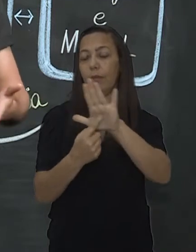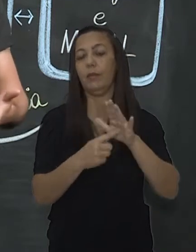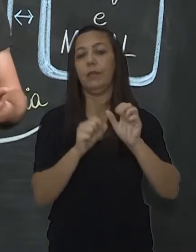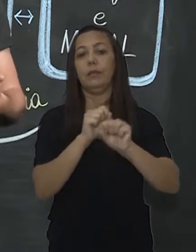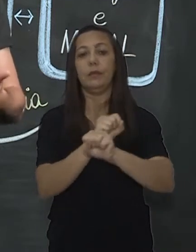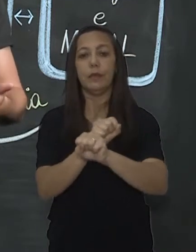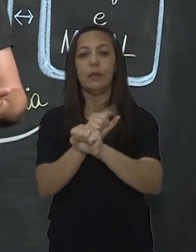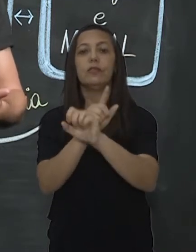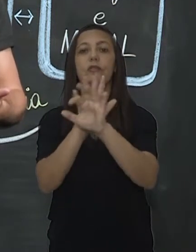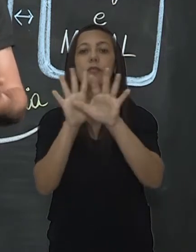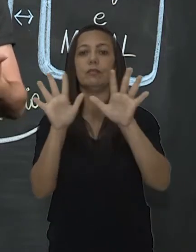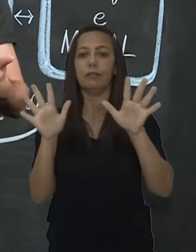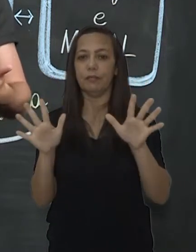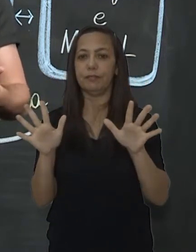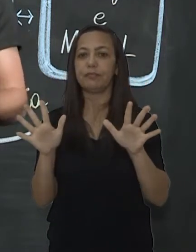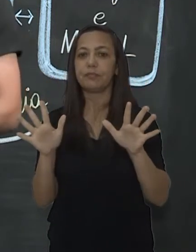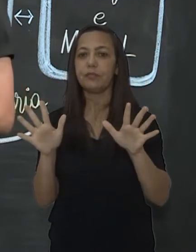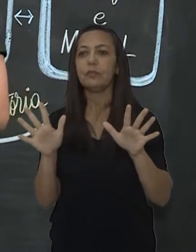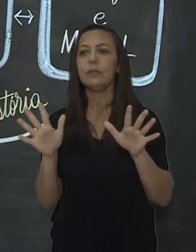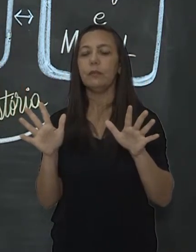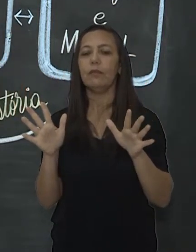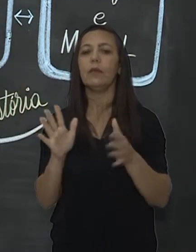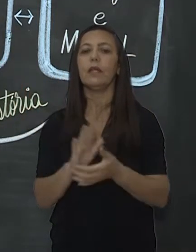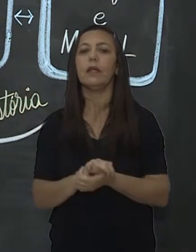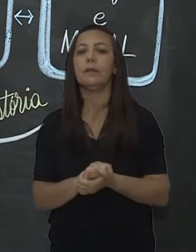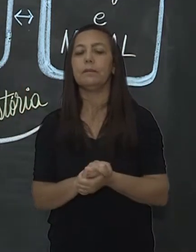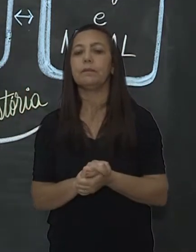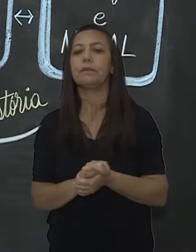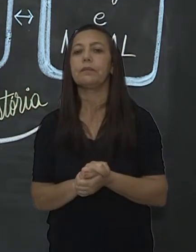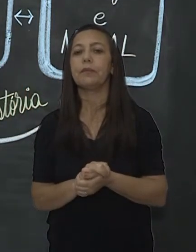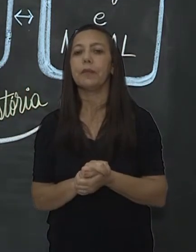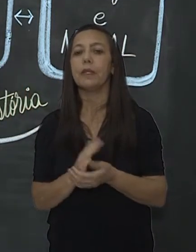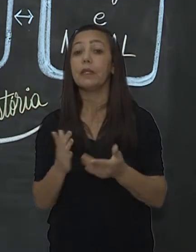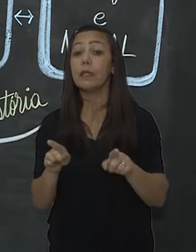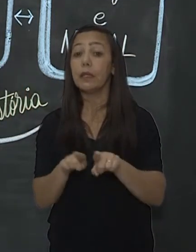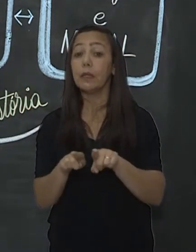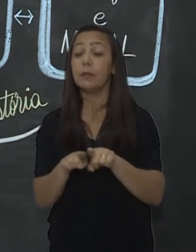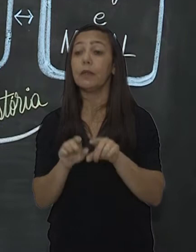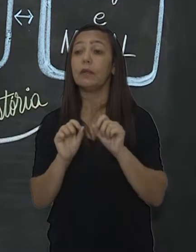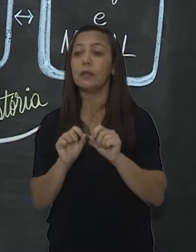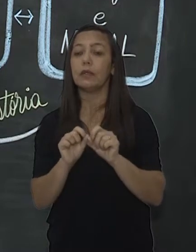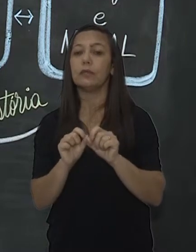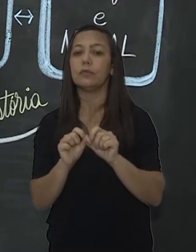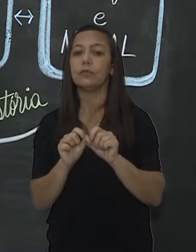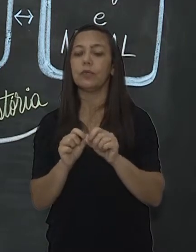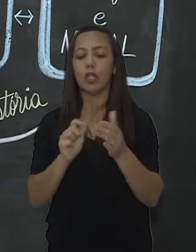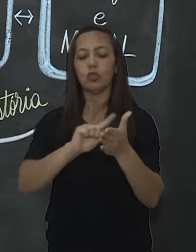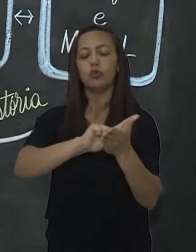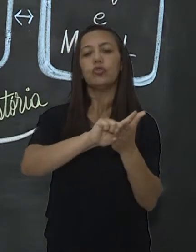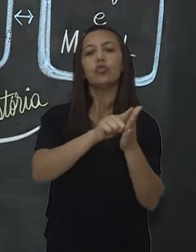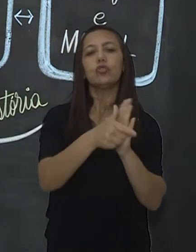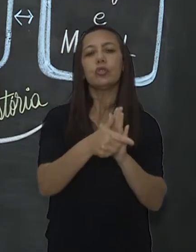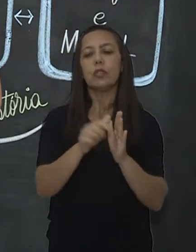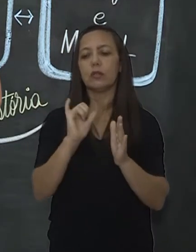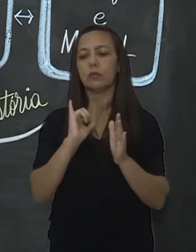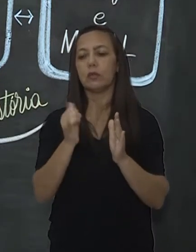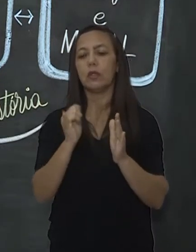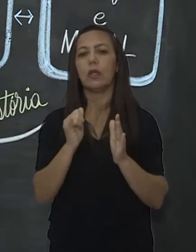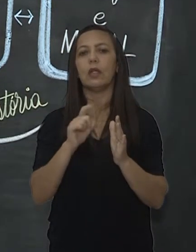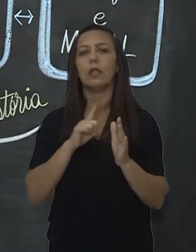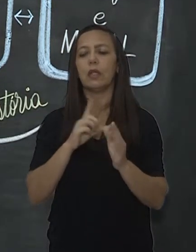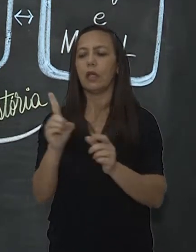em situações mais informais. Esse não é o caso de Clarice, longe disso. Dentro de um gênero narrativo, a gente localiza